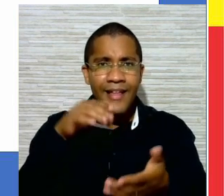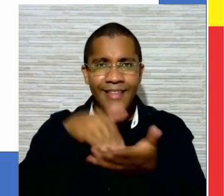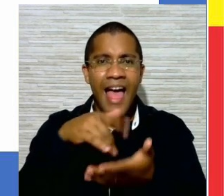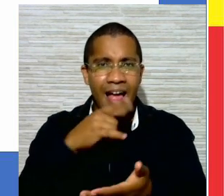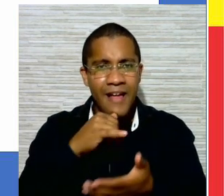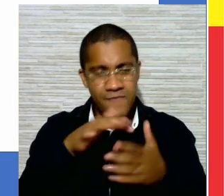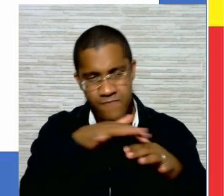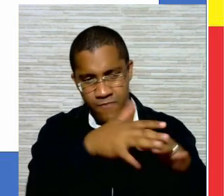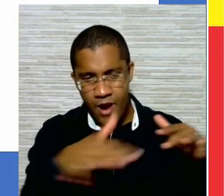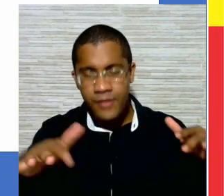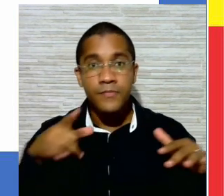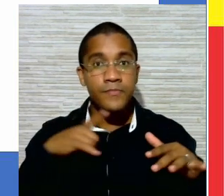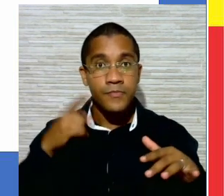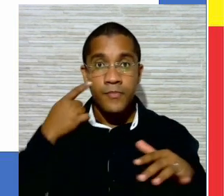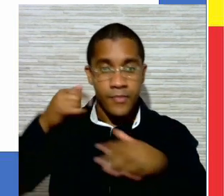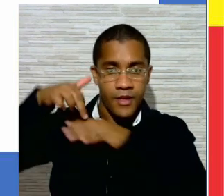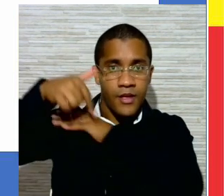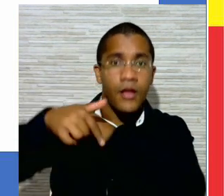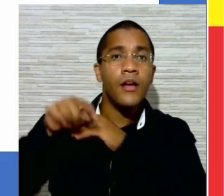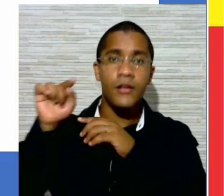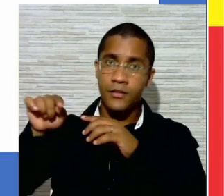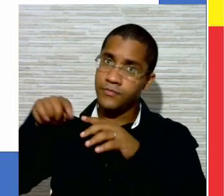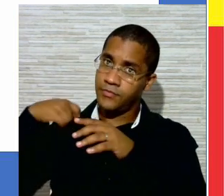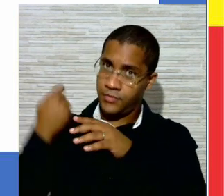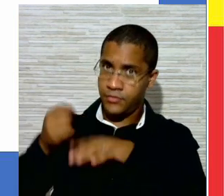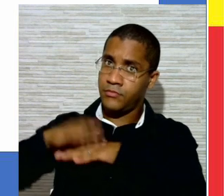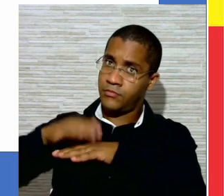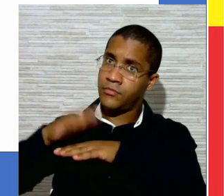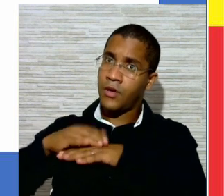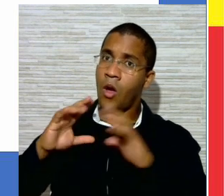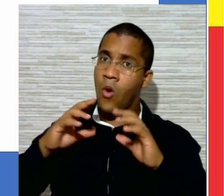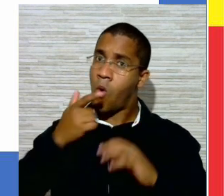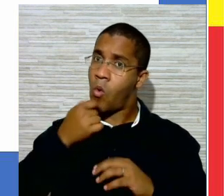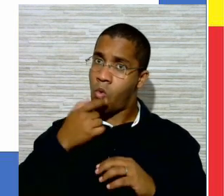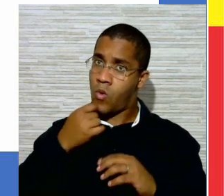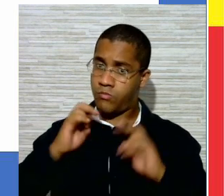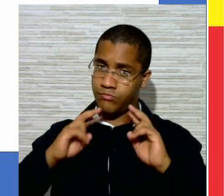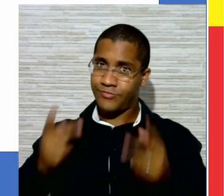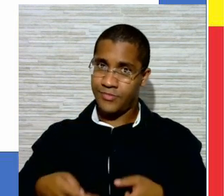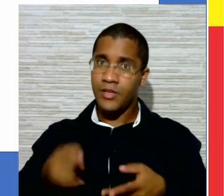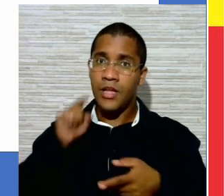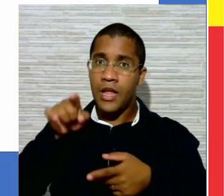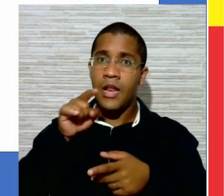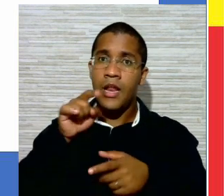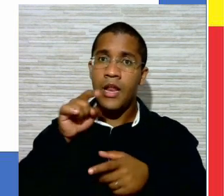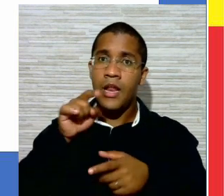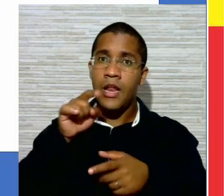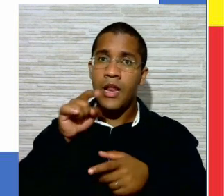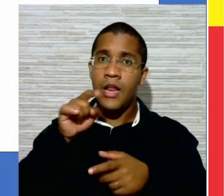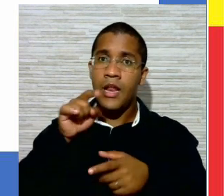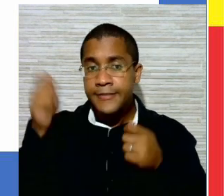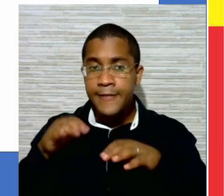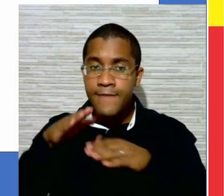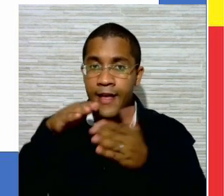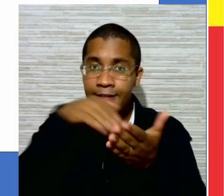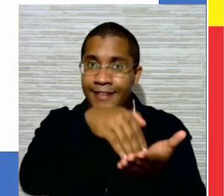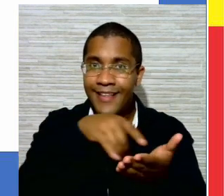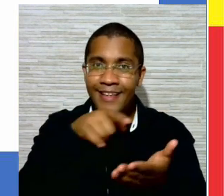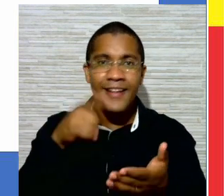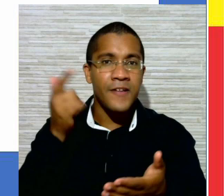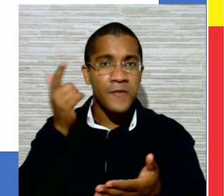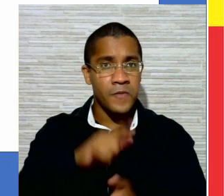até a água. Então isso aí já faz parte da paisagem humanizada, né? O homem já modificou o espaço para ficar mais fácil, para